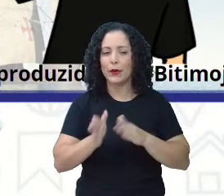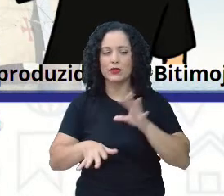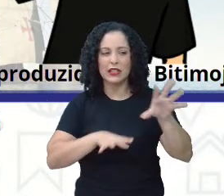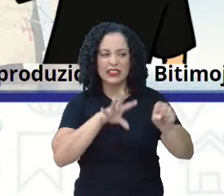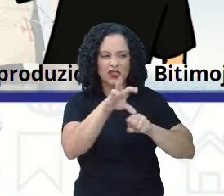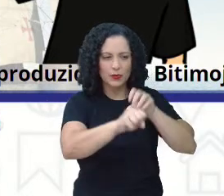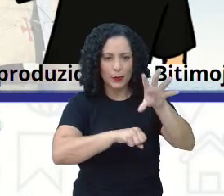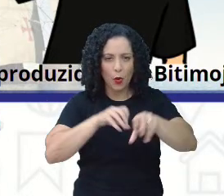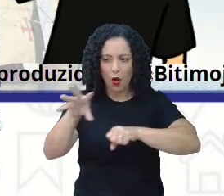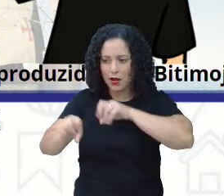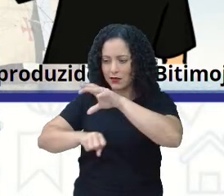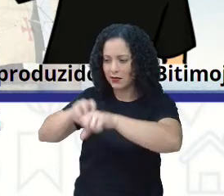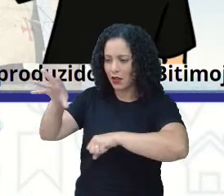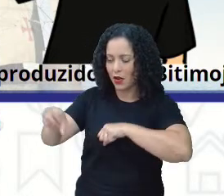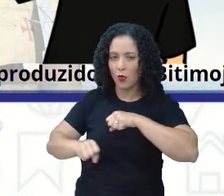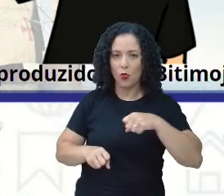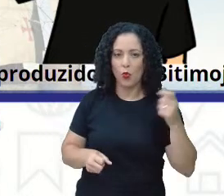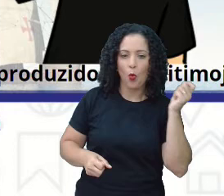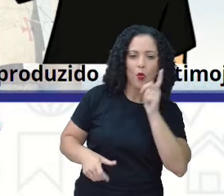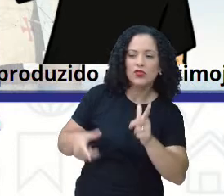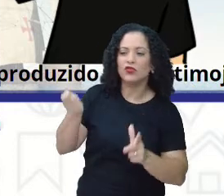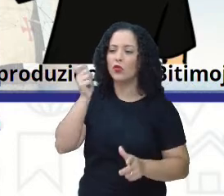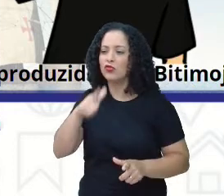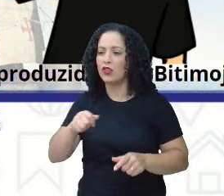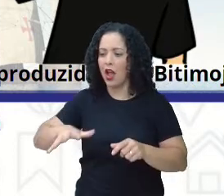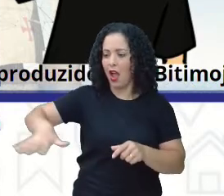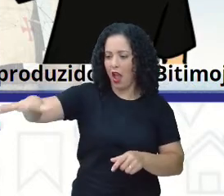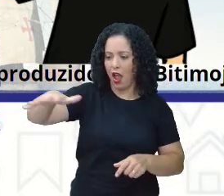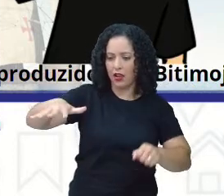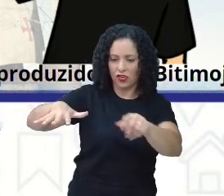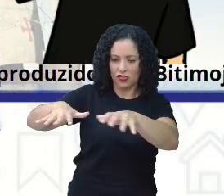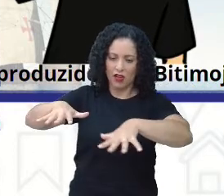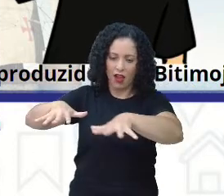de novos territórios, o que ampliou o